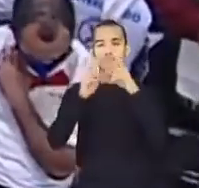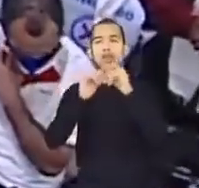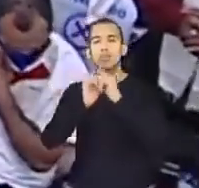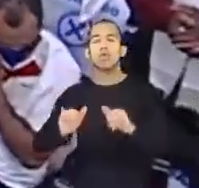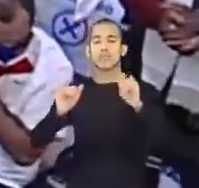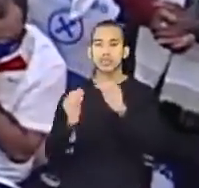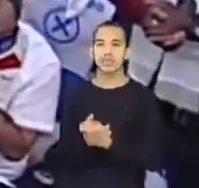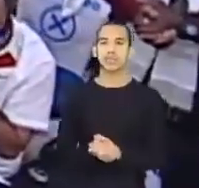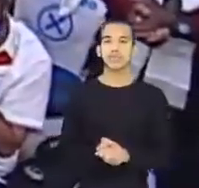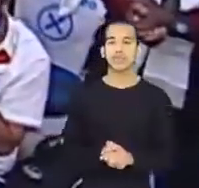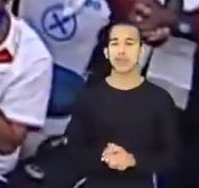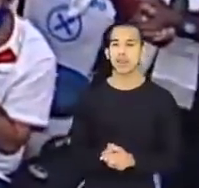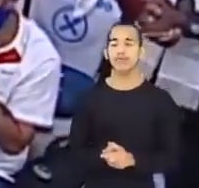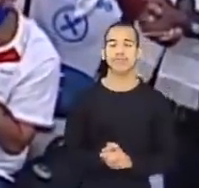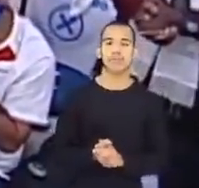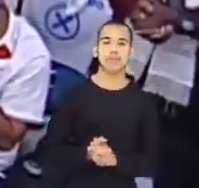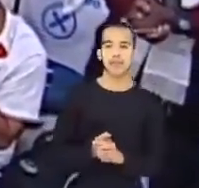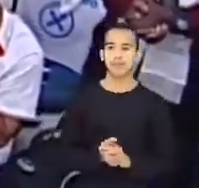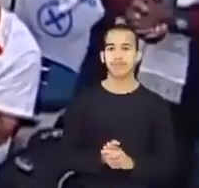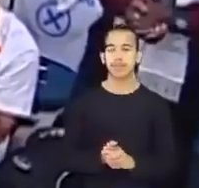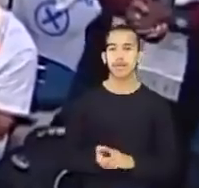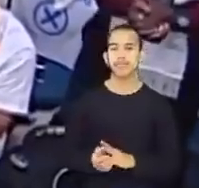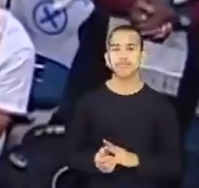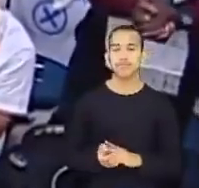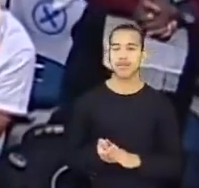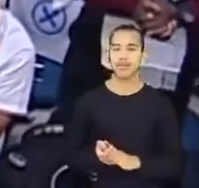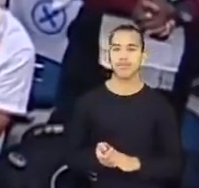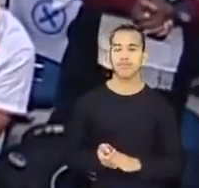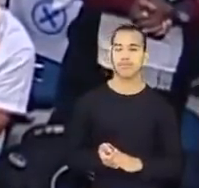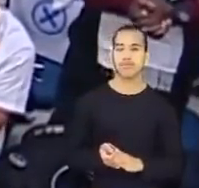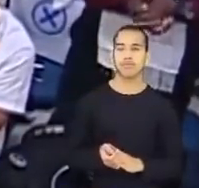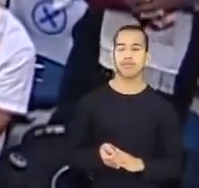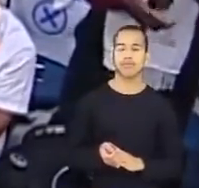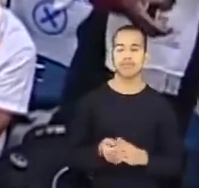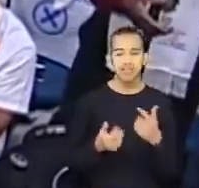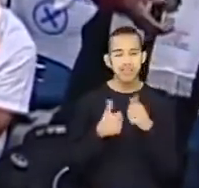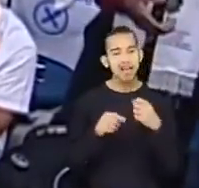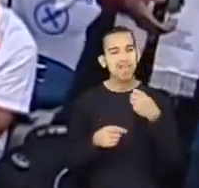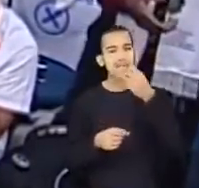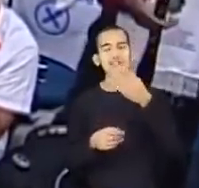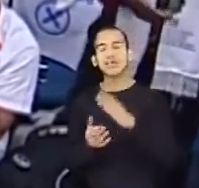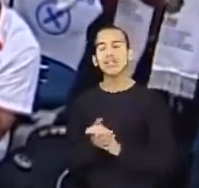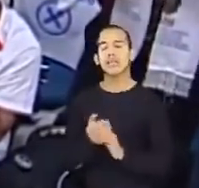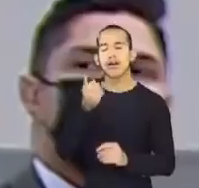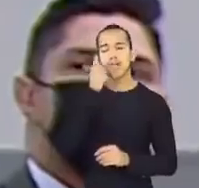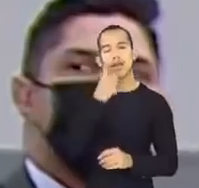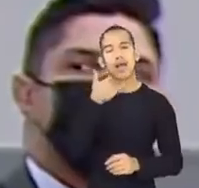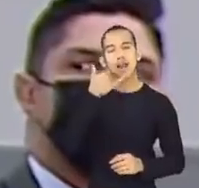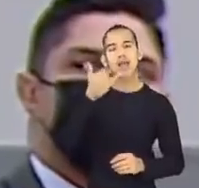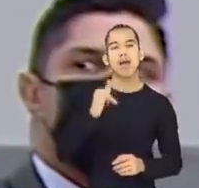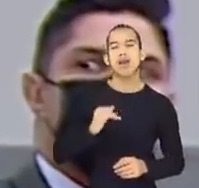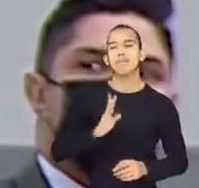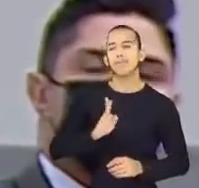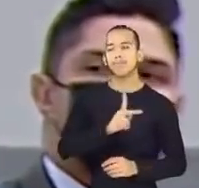ó, luto. É a segunda vez que eu escuto isso. Uma vez eu estava viajando, uma senhorinha ligou para um irmão meu, para o bispo